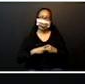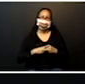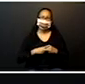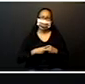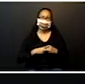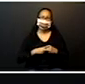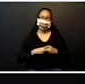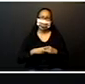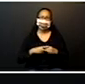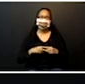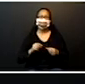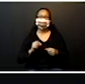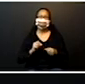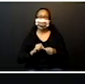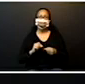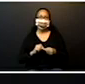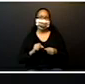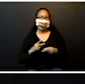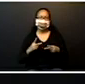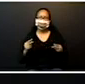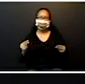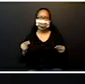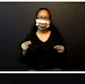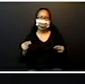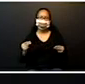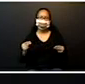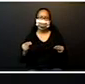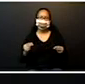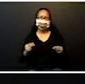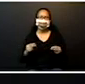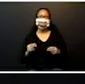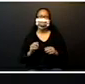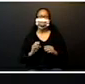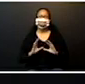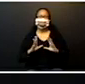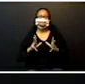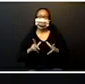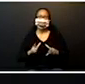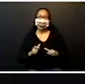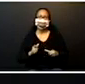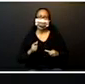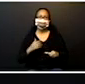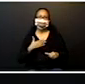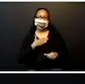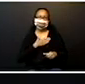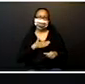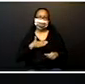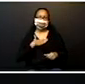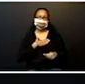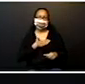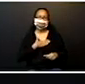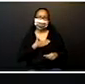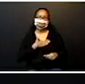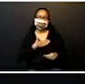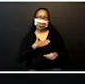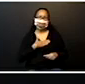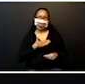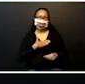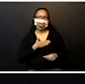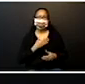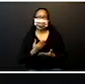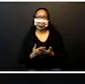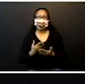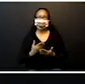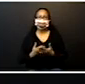para o terceiro exemplo. Todos gostam da aula de educação física. Então, gostar é algo que